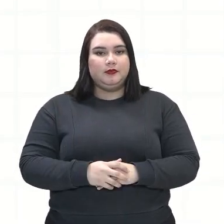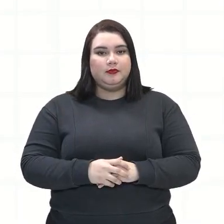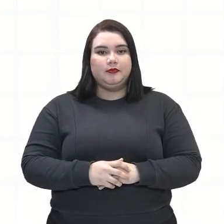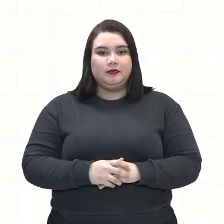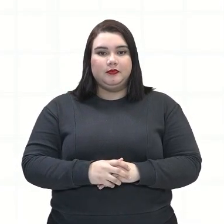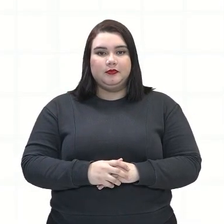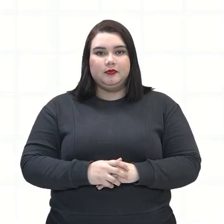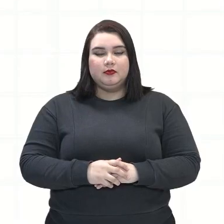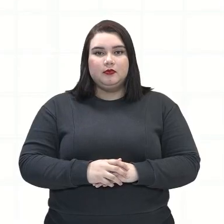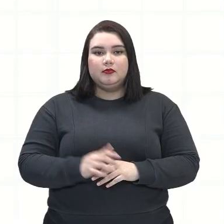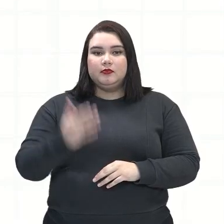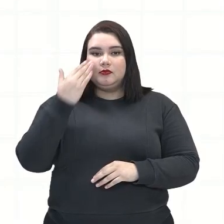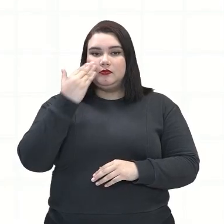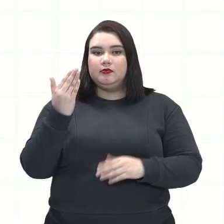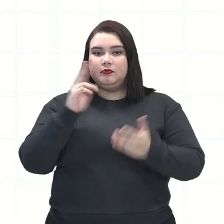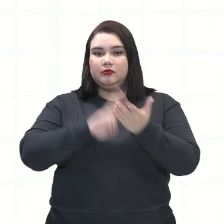ficou.